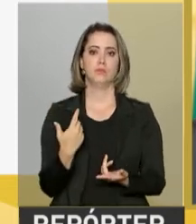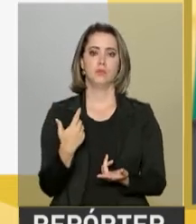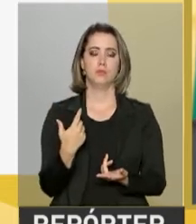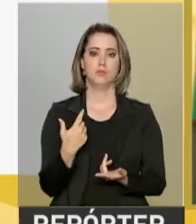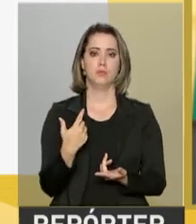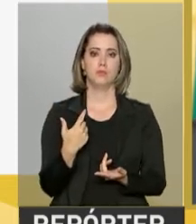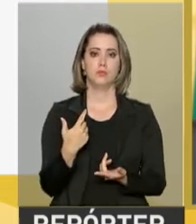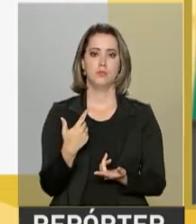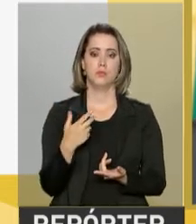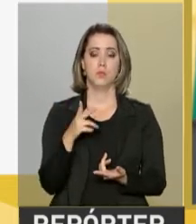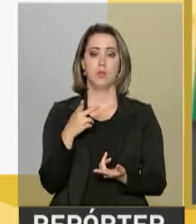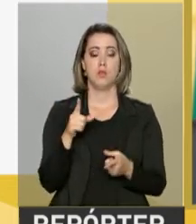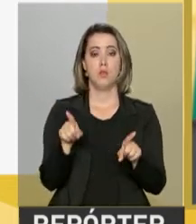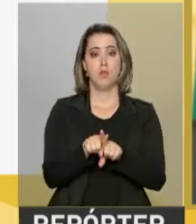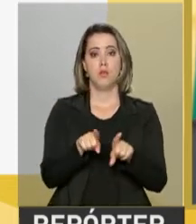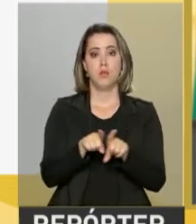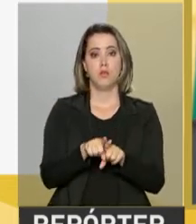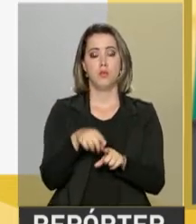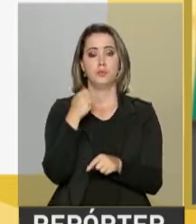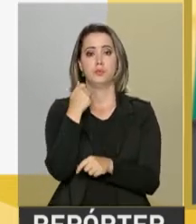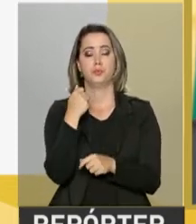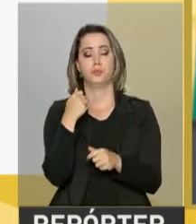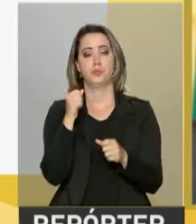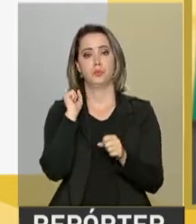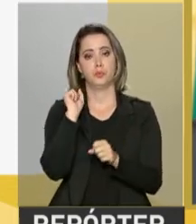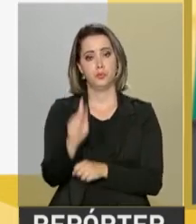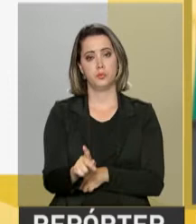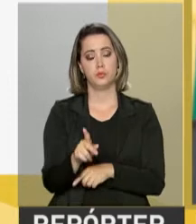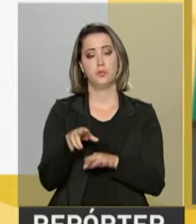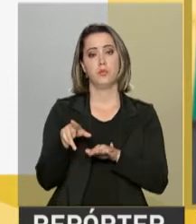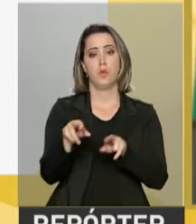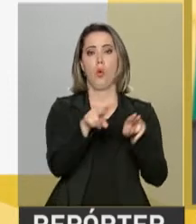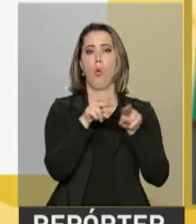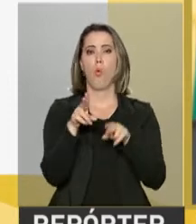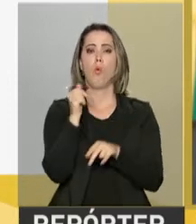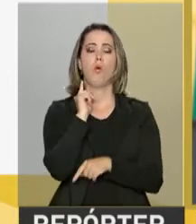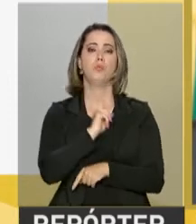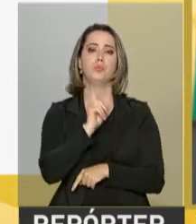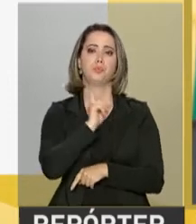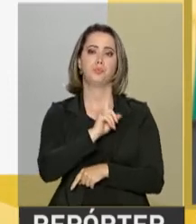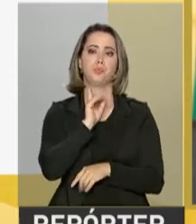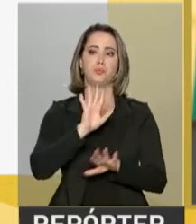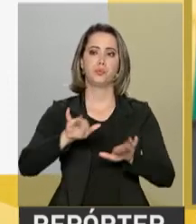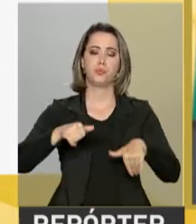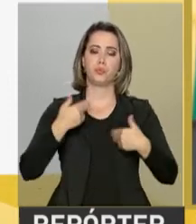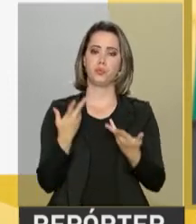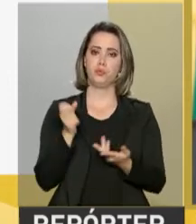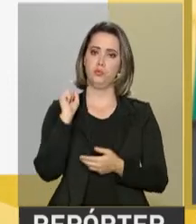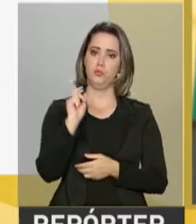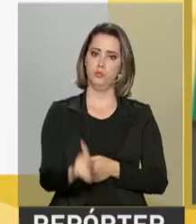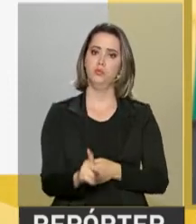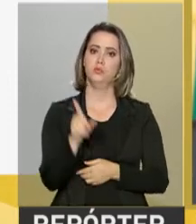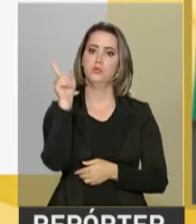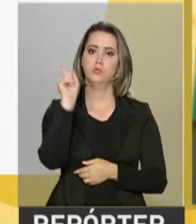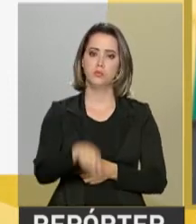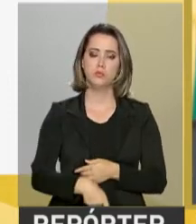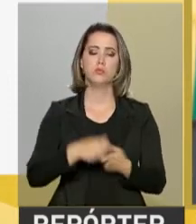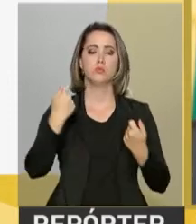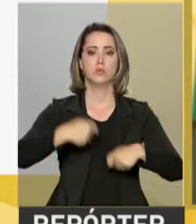estado para alimentar por causa do da previdência e uma bandeira minas gerais então a previdência é necessário e indispensável